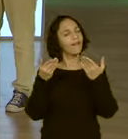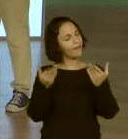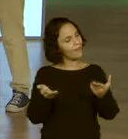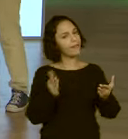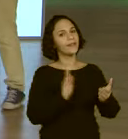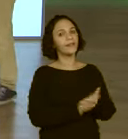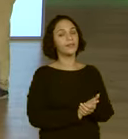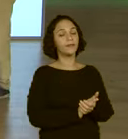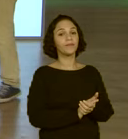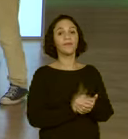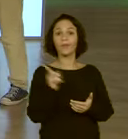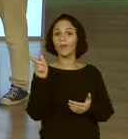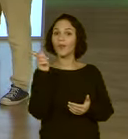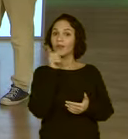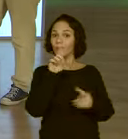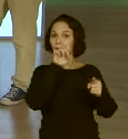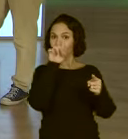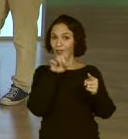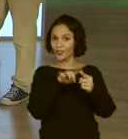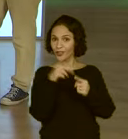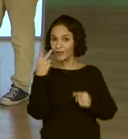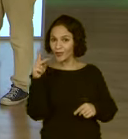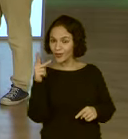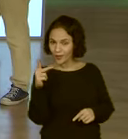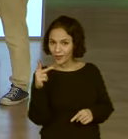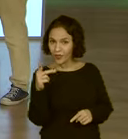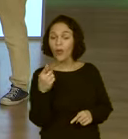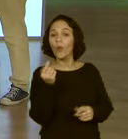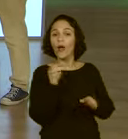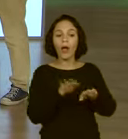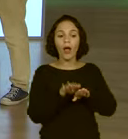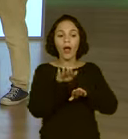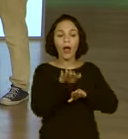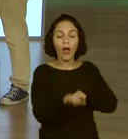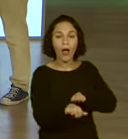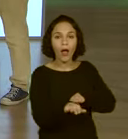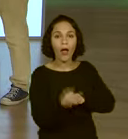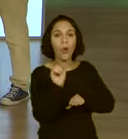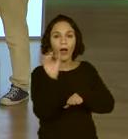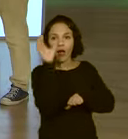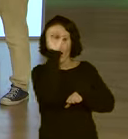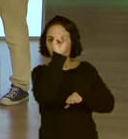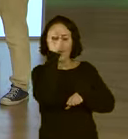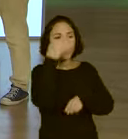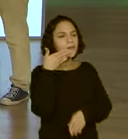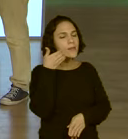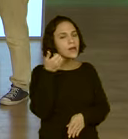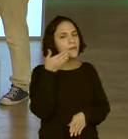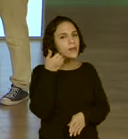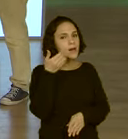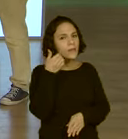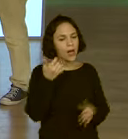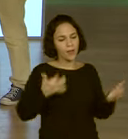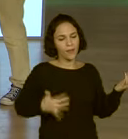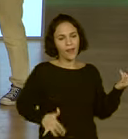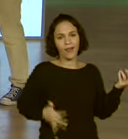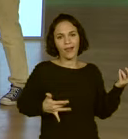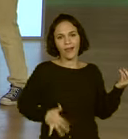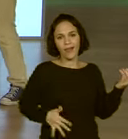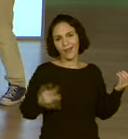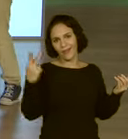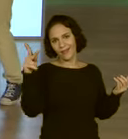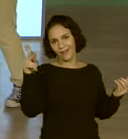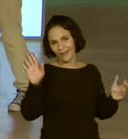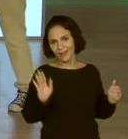Então, para você realizar esse objetivo, um dos passos, um aprendizado é aprender a tocar um instrumento,